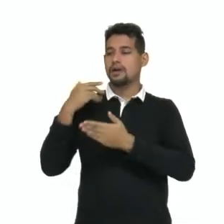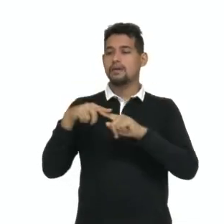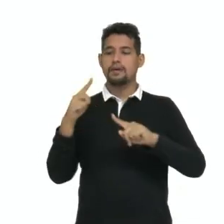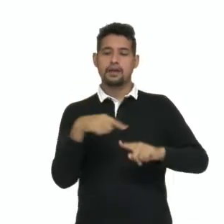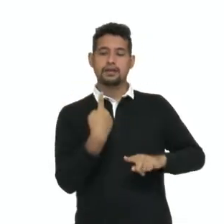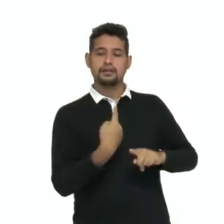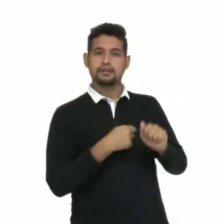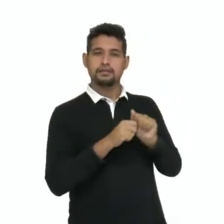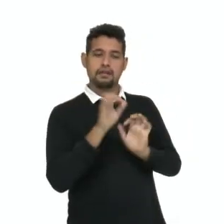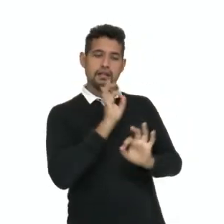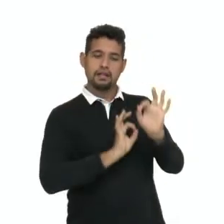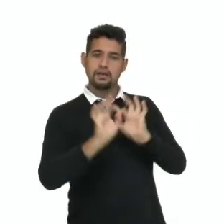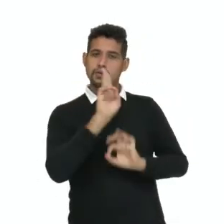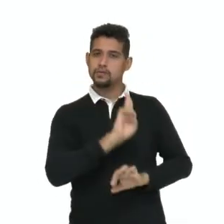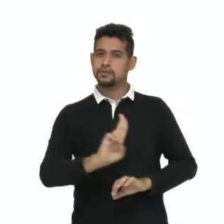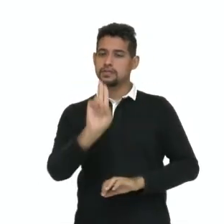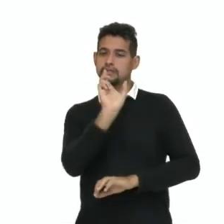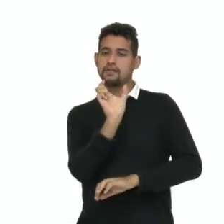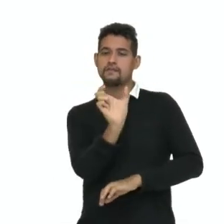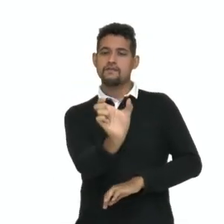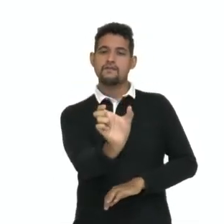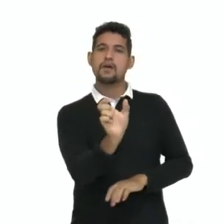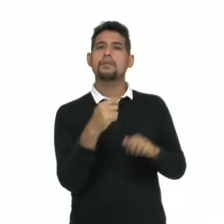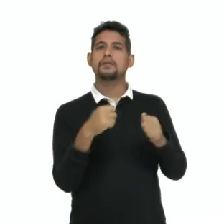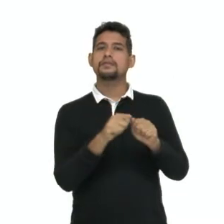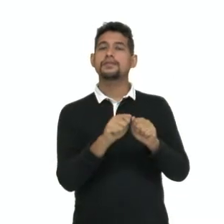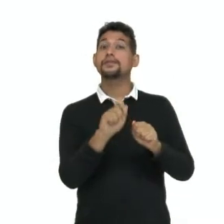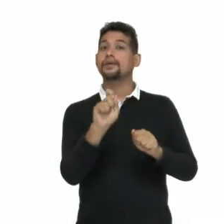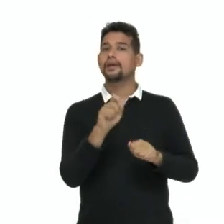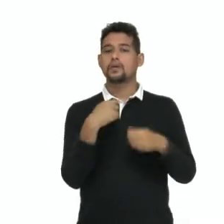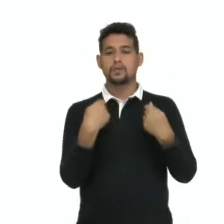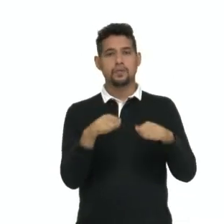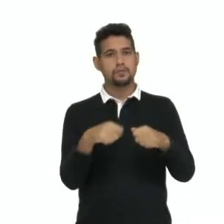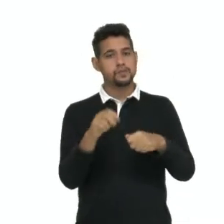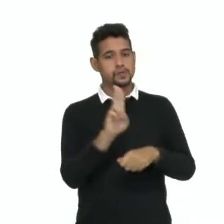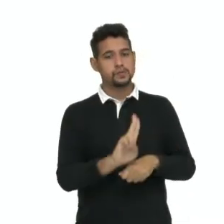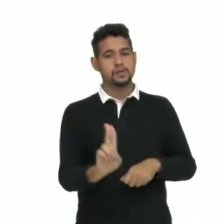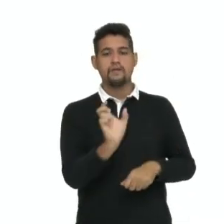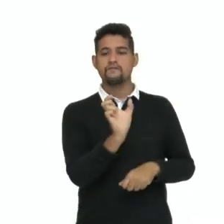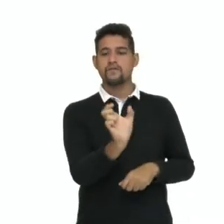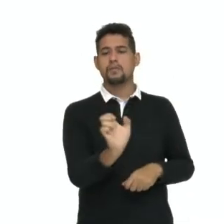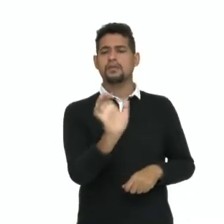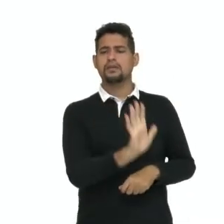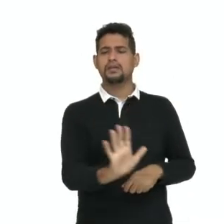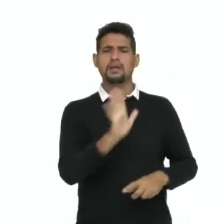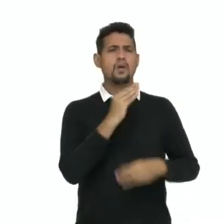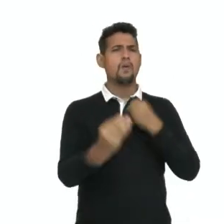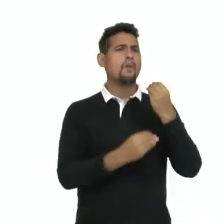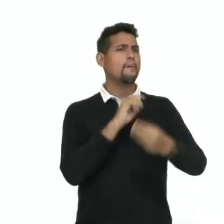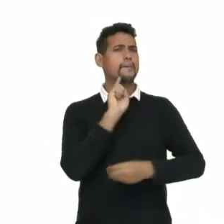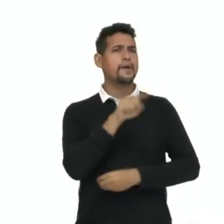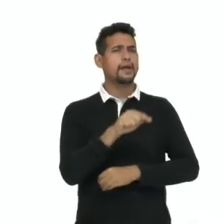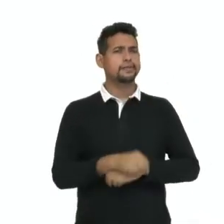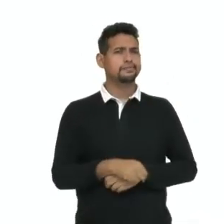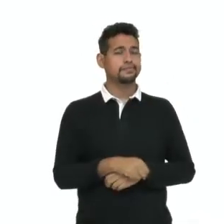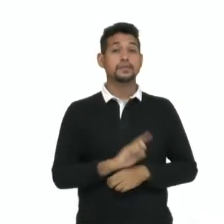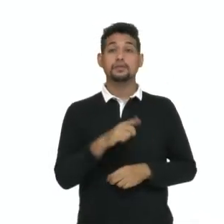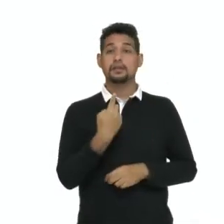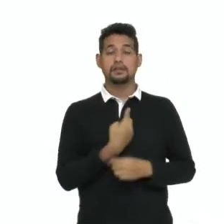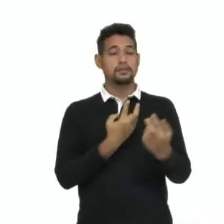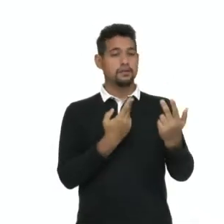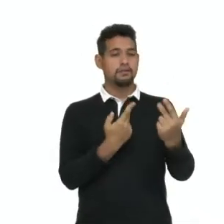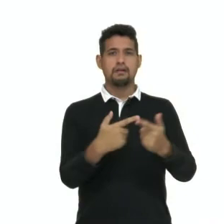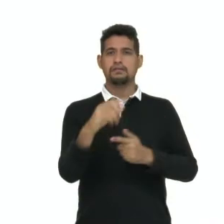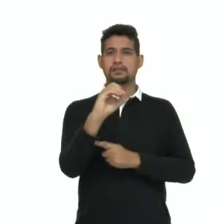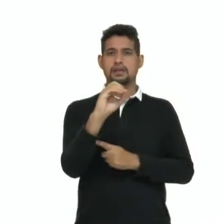poder resolver usando a fórmula, o que eu tenho que deixar? Na forma geral. Como é que é a forma geral? É quando a gente iguala a